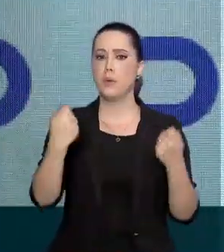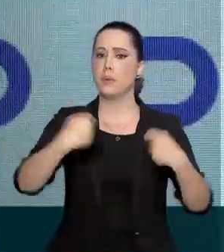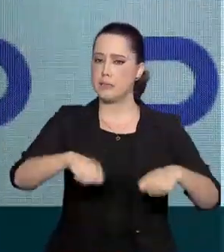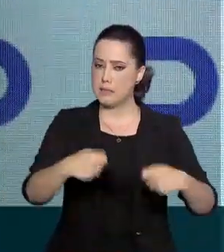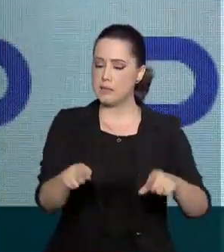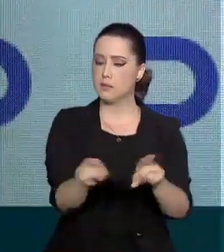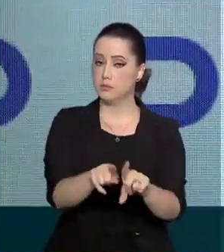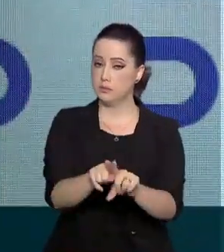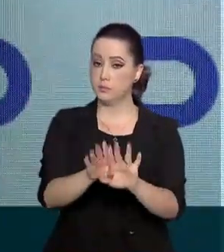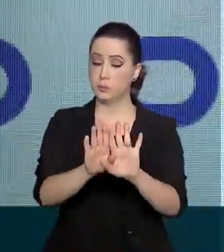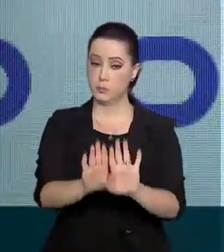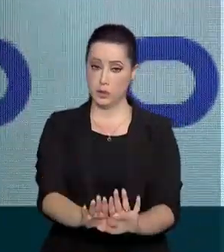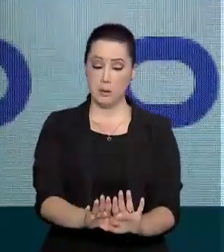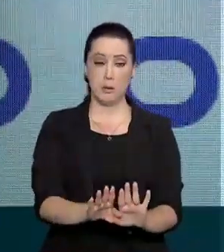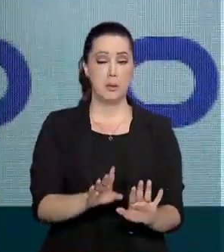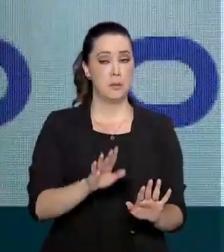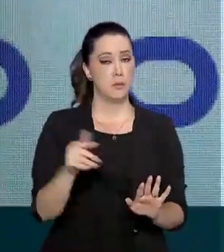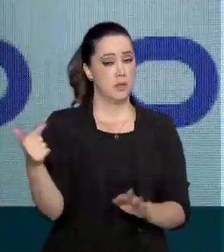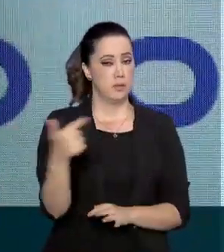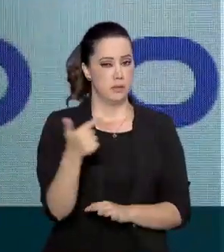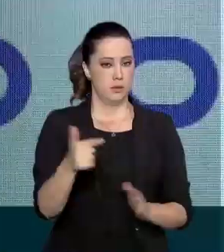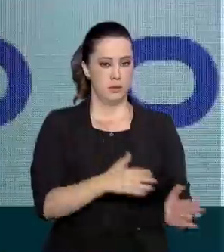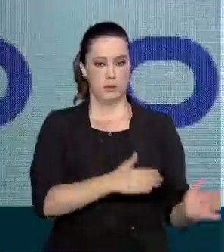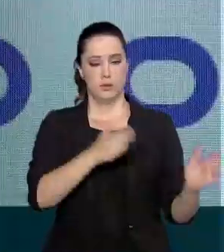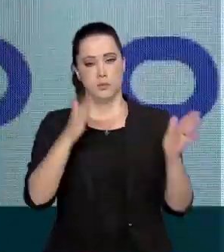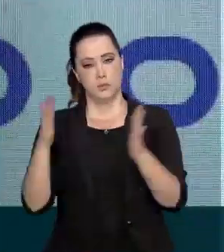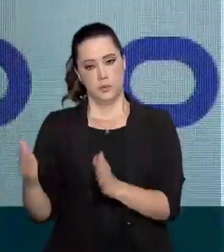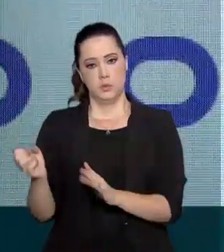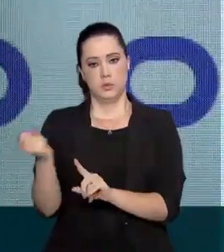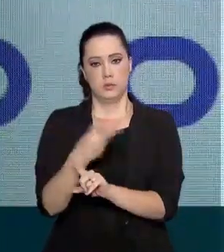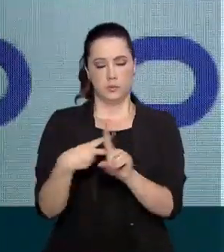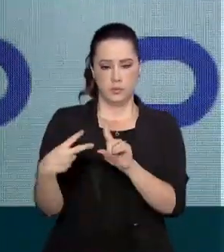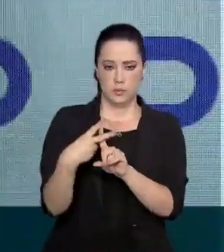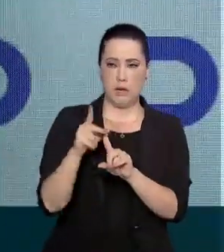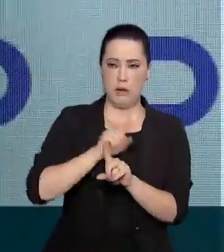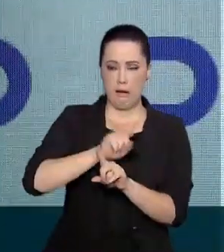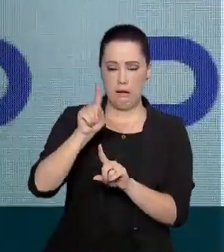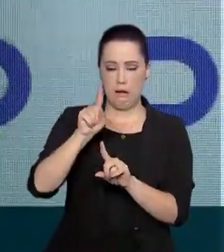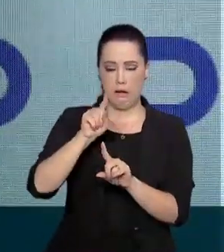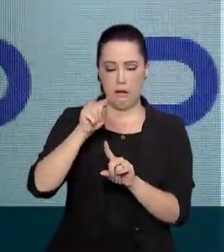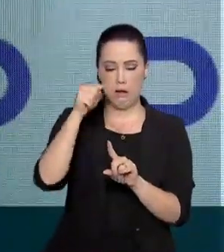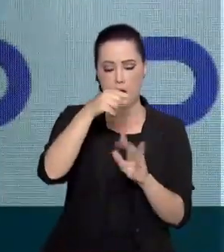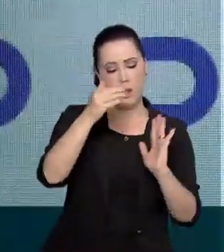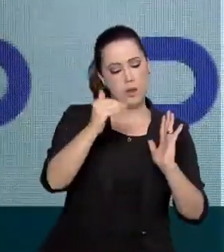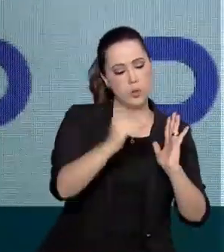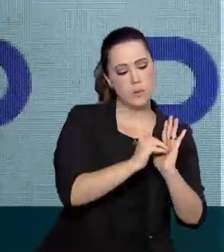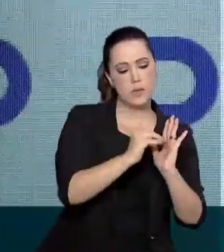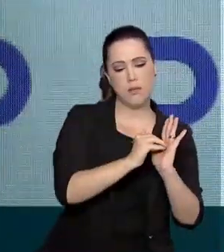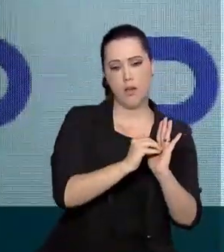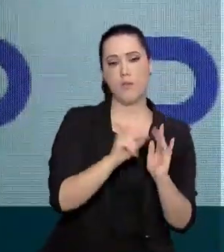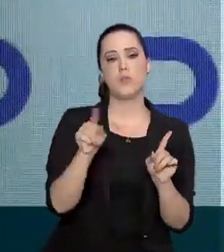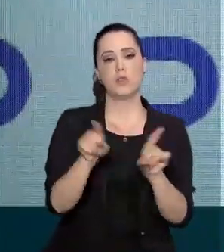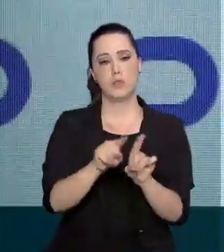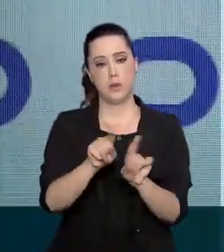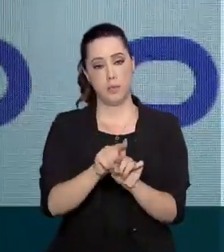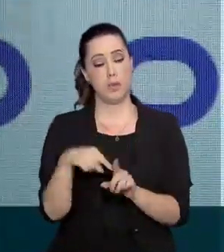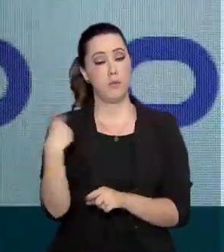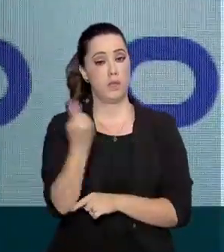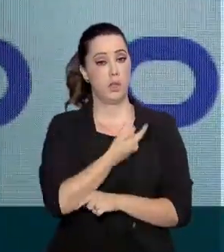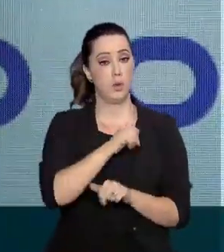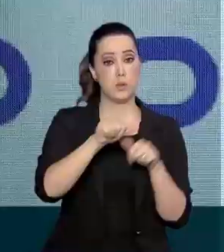Também o segundo tempo da reforma lá no Senado Federal. E também a nossa reforma